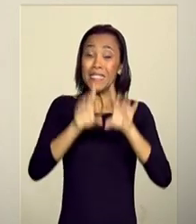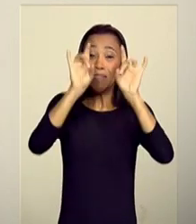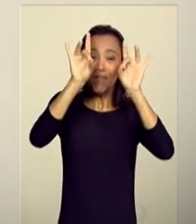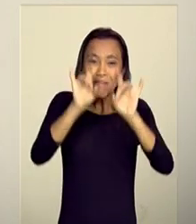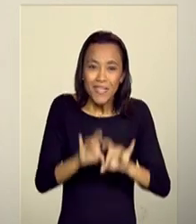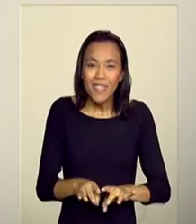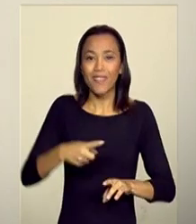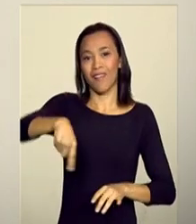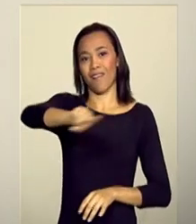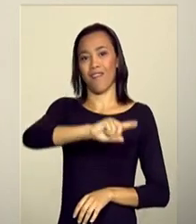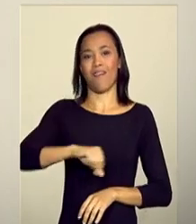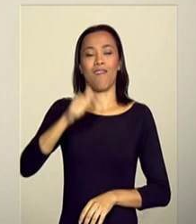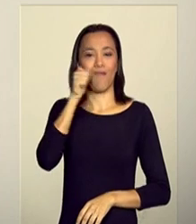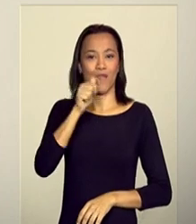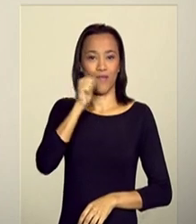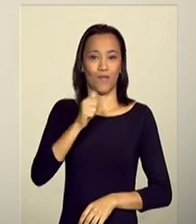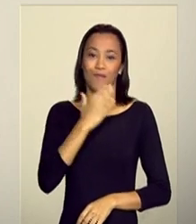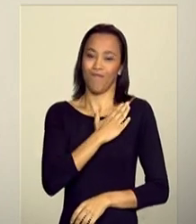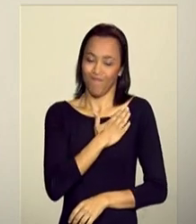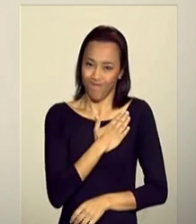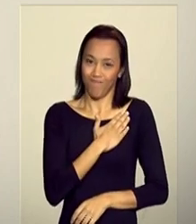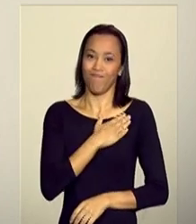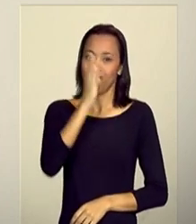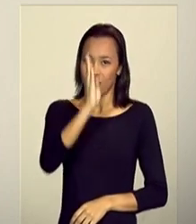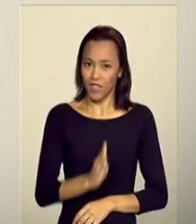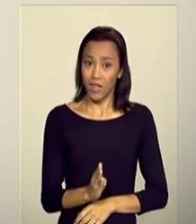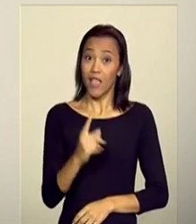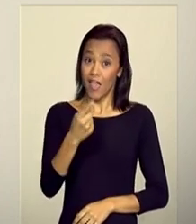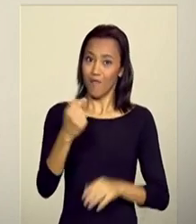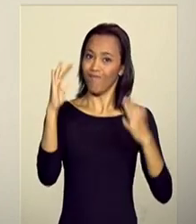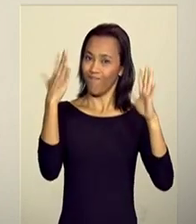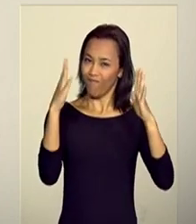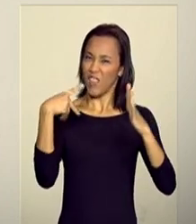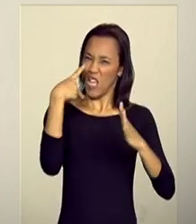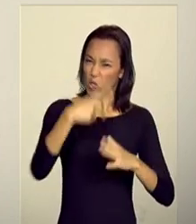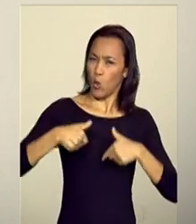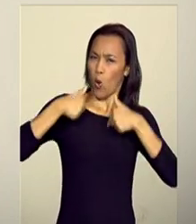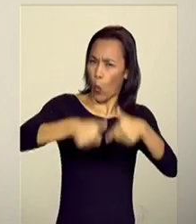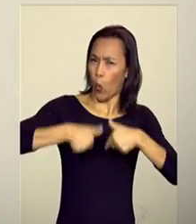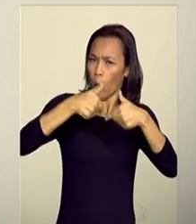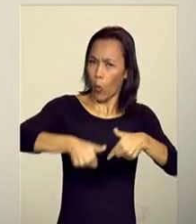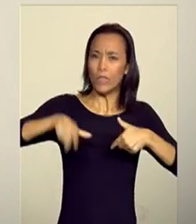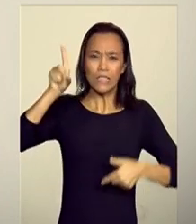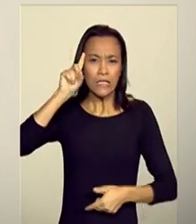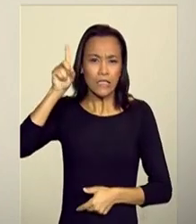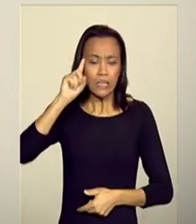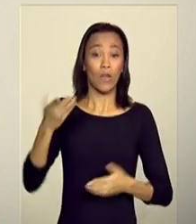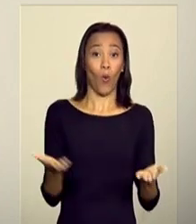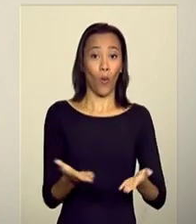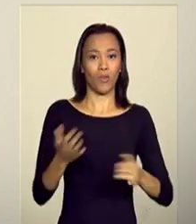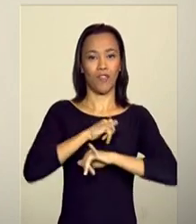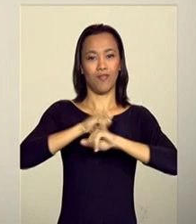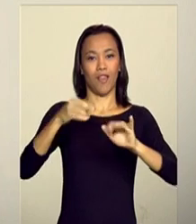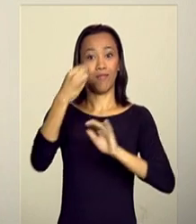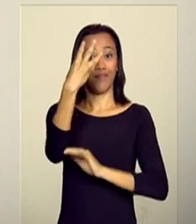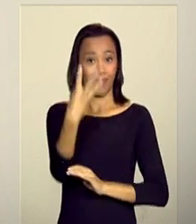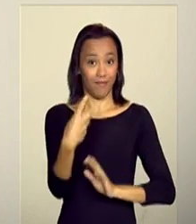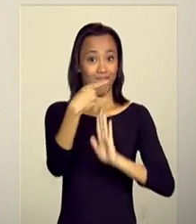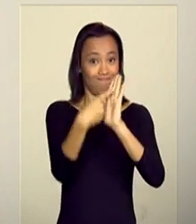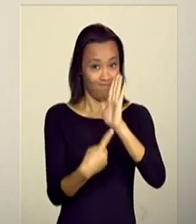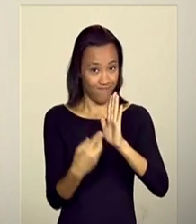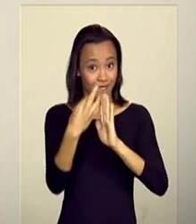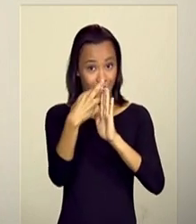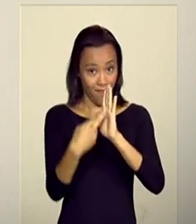especialmente minhas queridas brasileiras em homenagem a sua luta diária decide anunciar hoje três